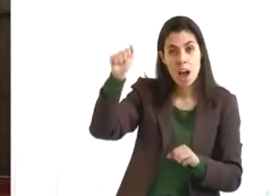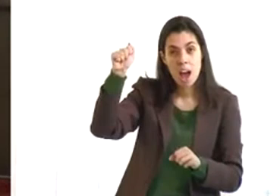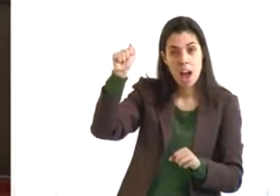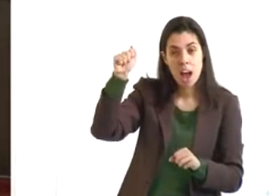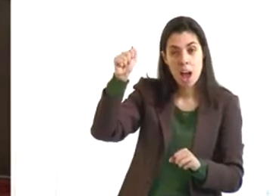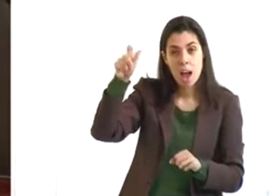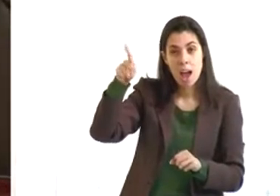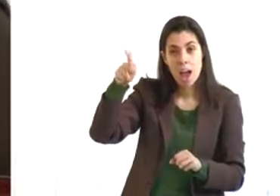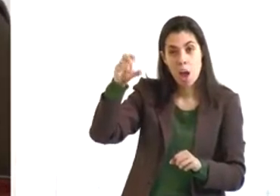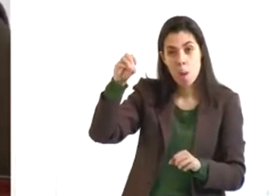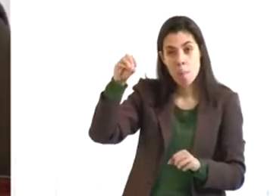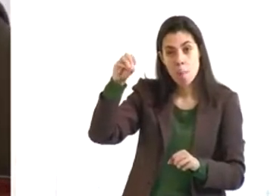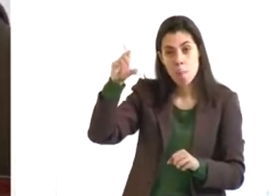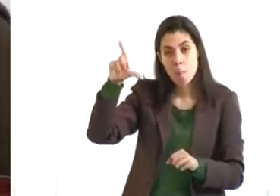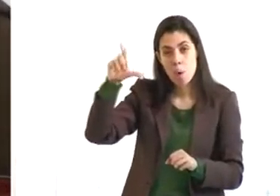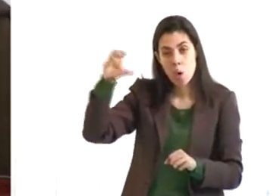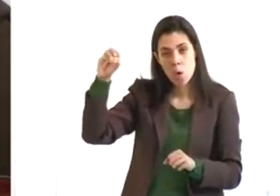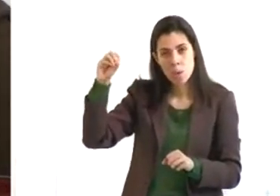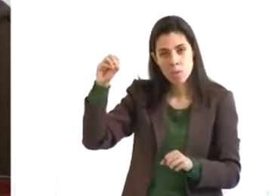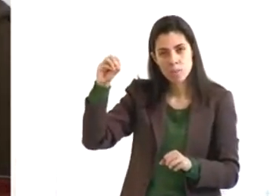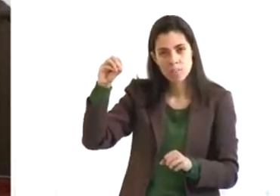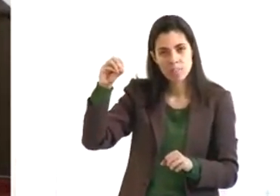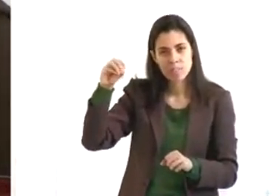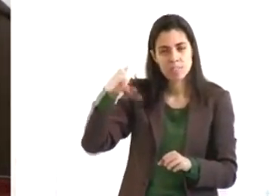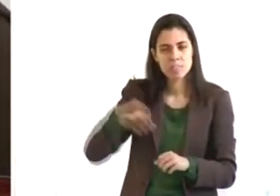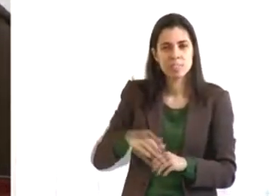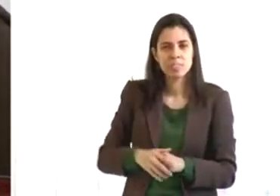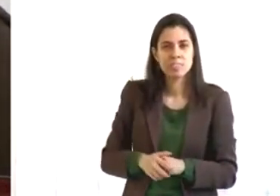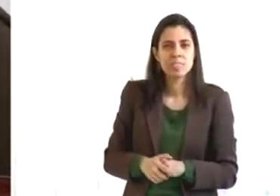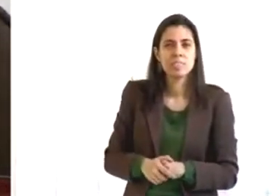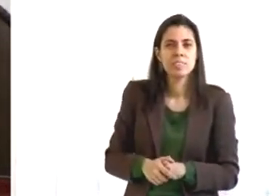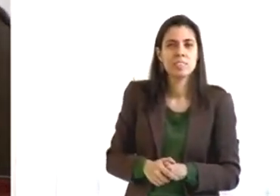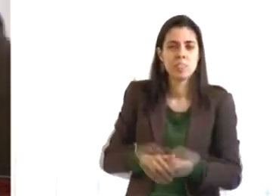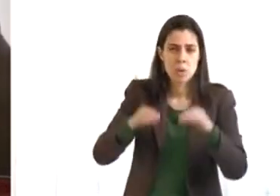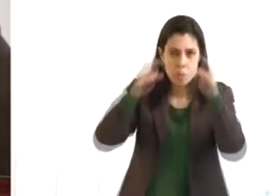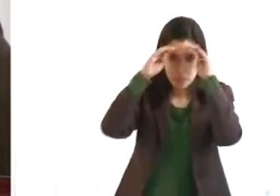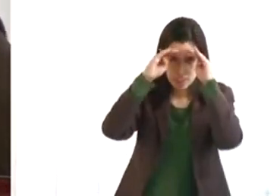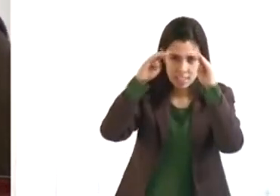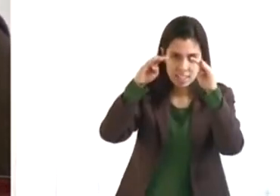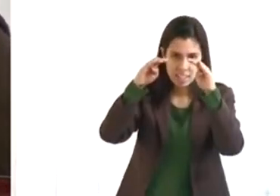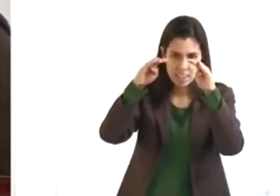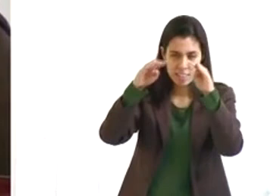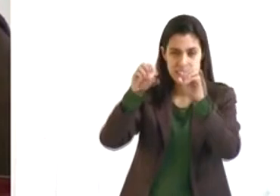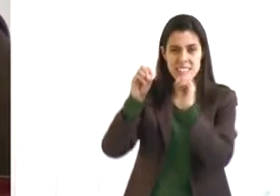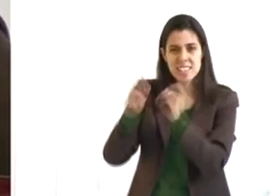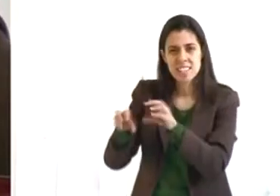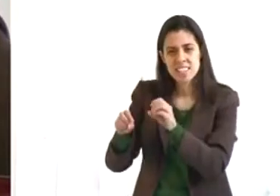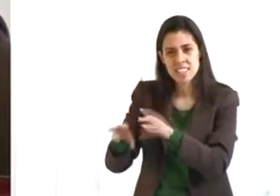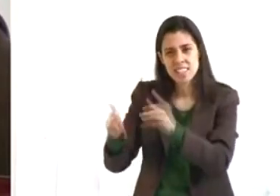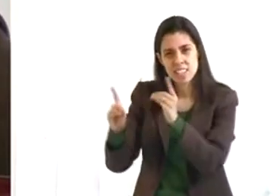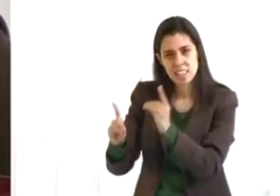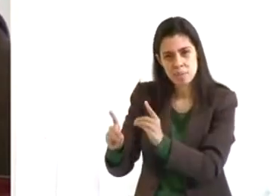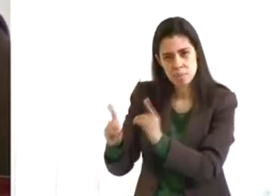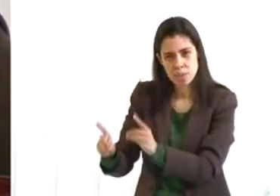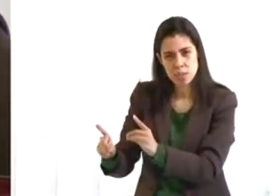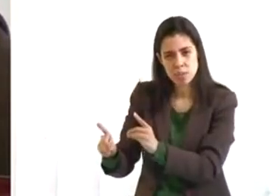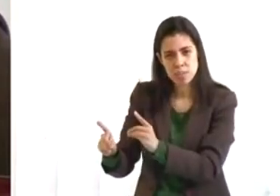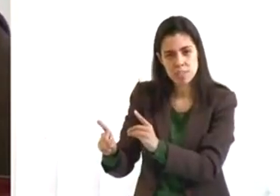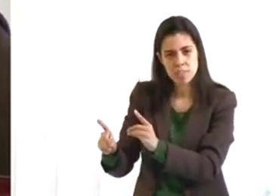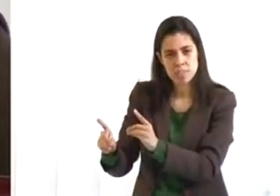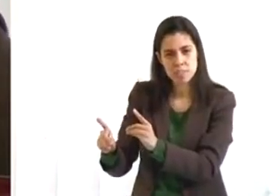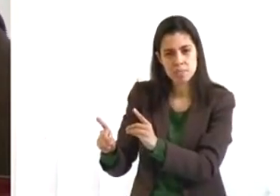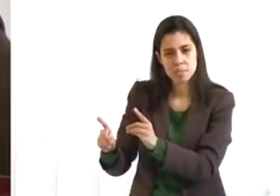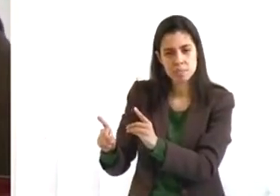fazer isso. Obedeça a Jesus, faça discípulos, crer e observar